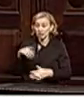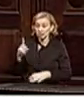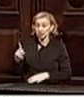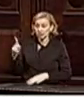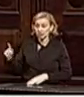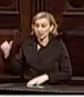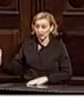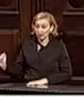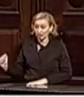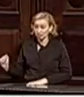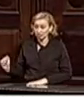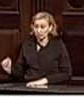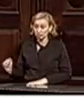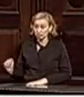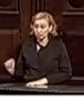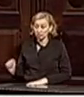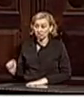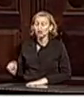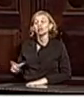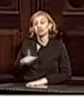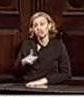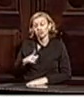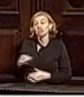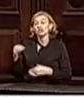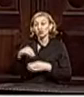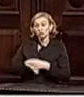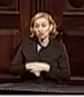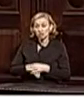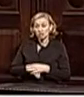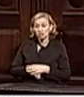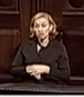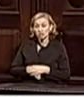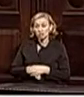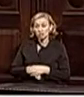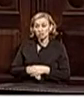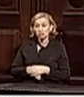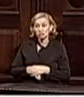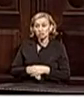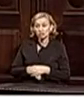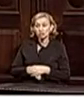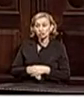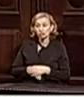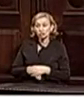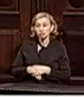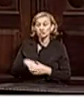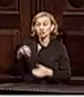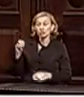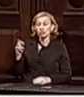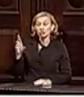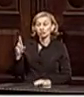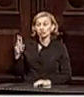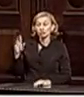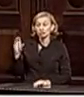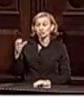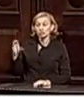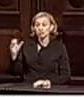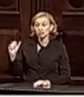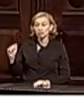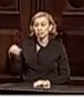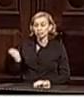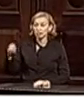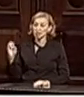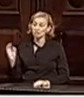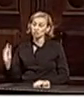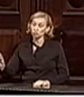Plano Plurianual, tem que votar orçamento de 2018. E ainda nem